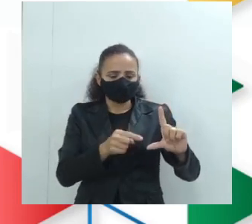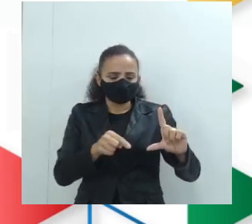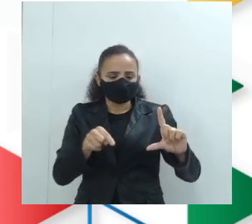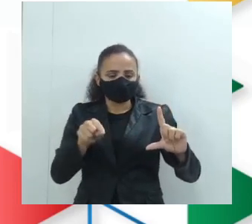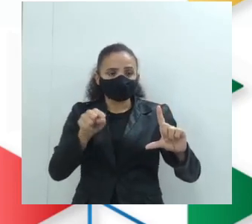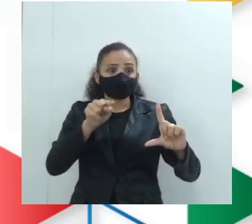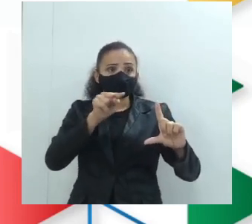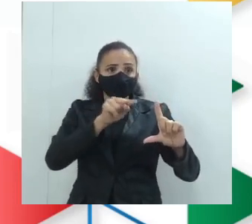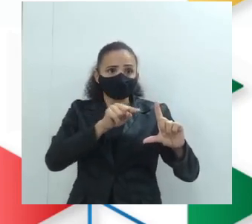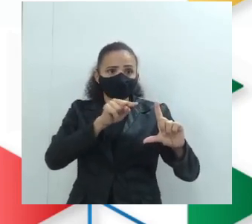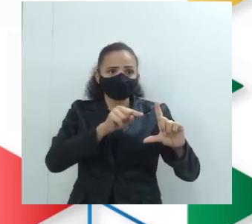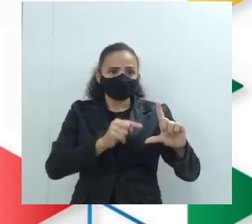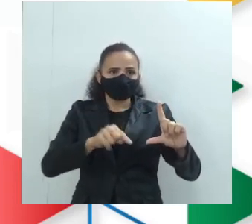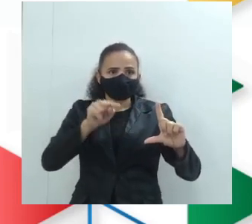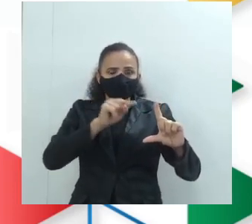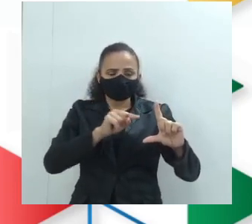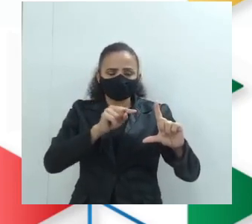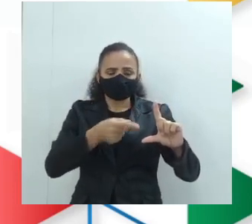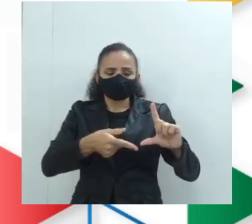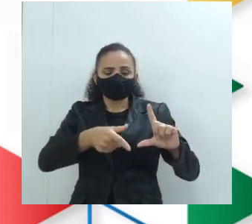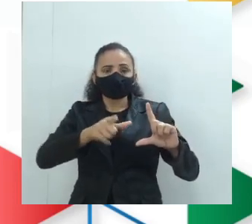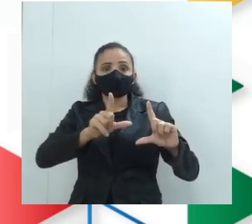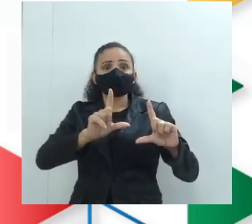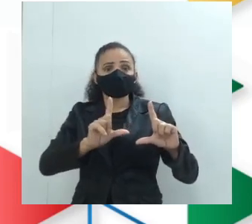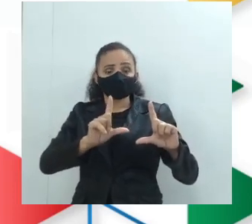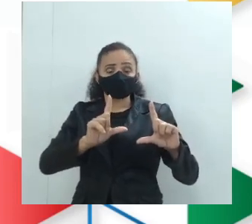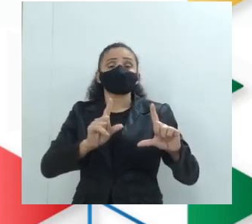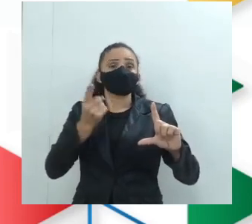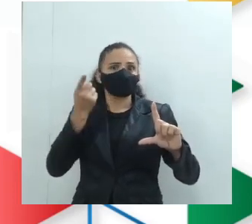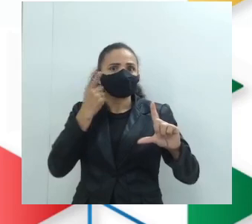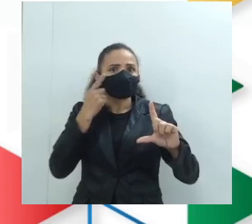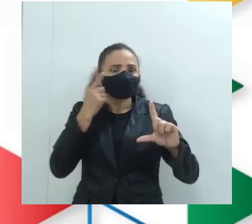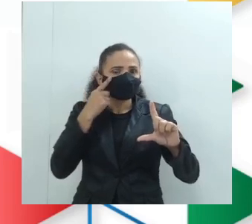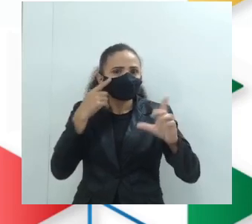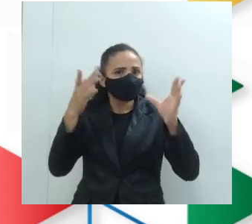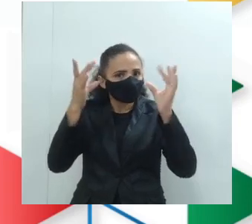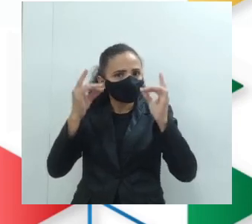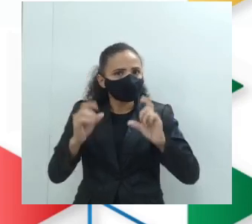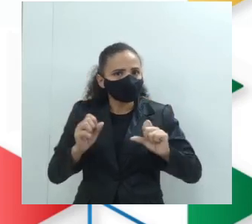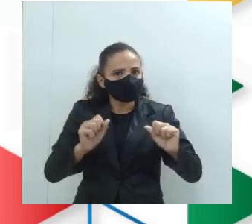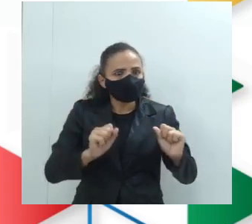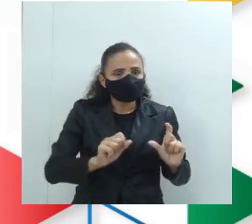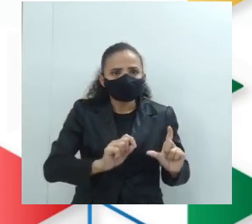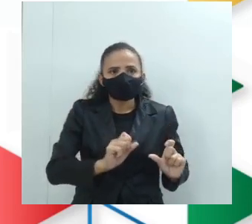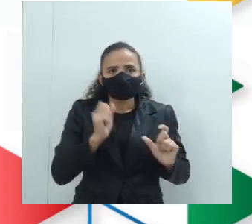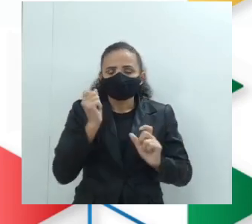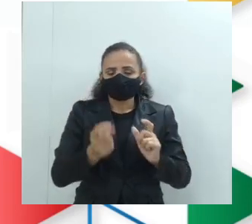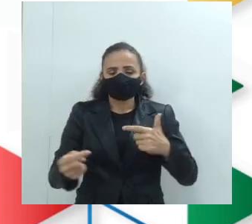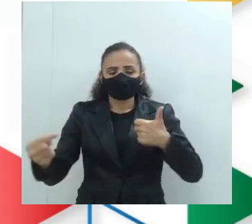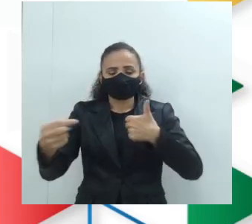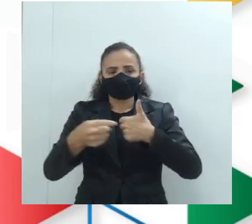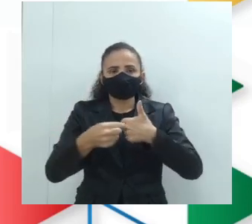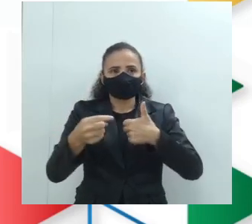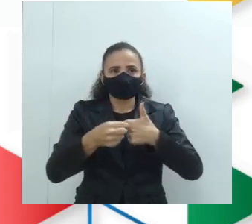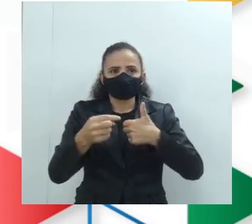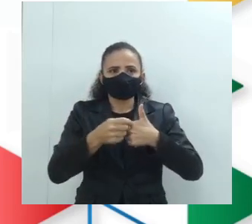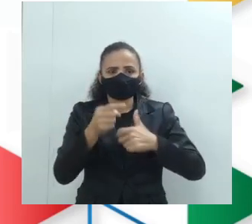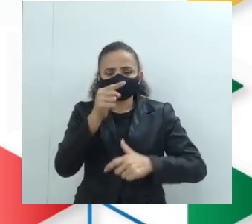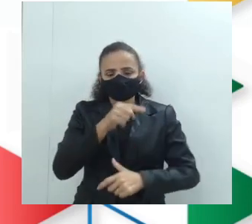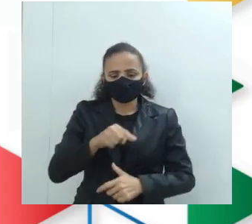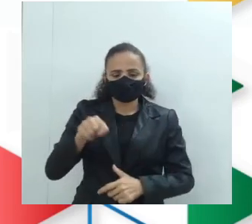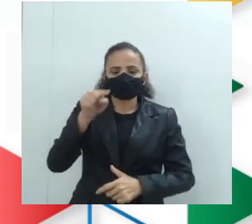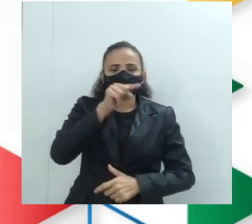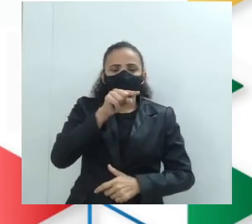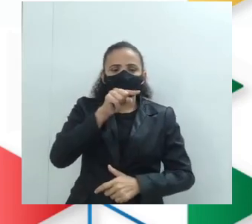graus, sentido anti-horário, é o sentido contrário do relógio, tá? Quando clica anti-horário, gira